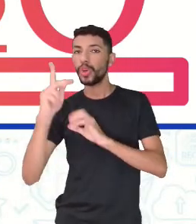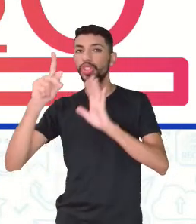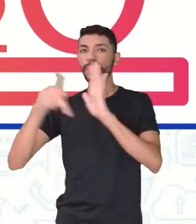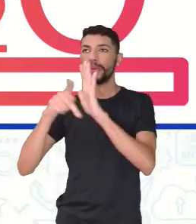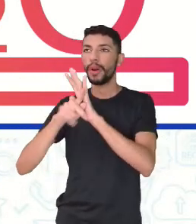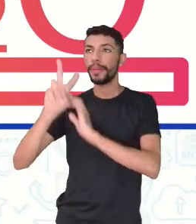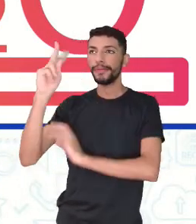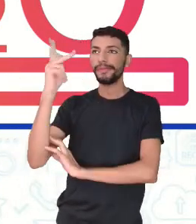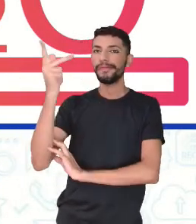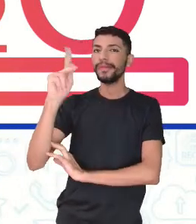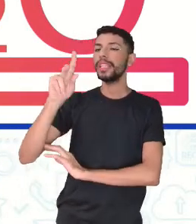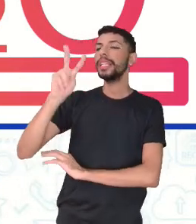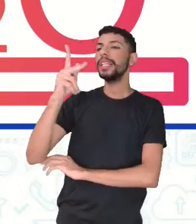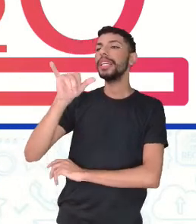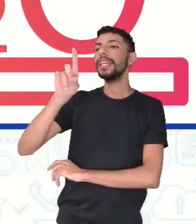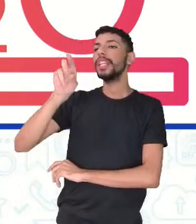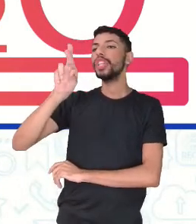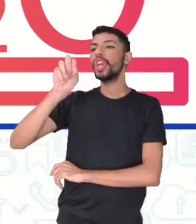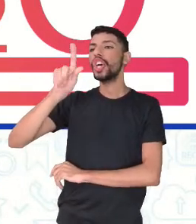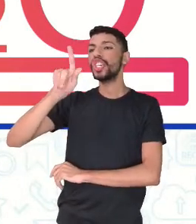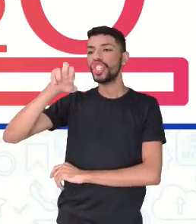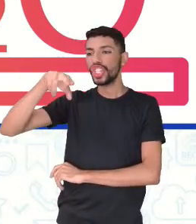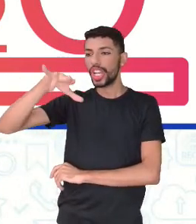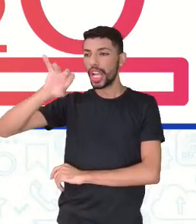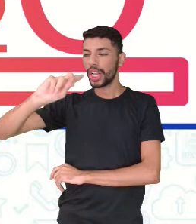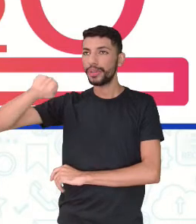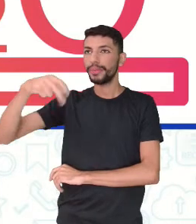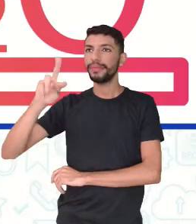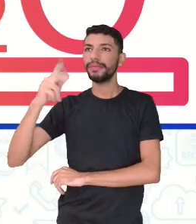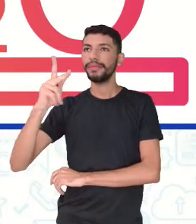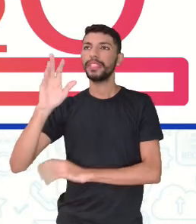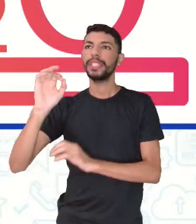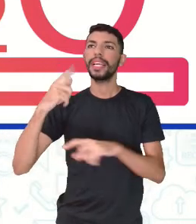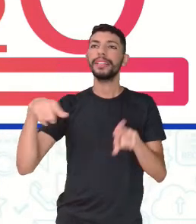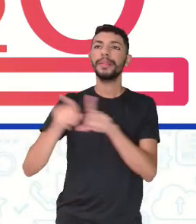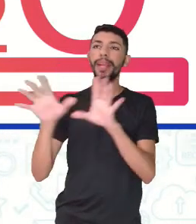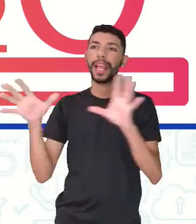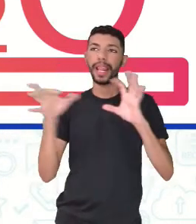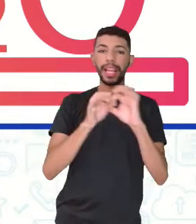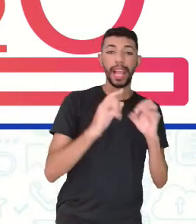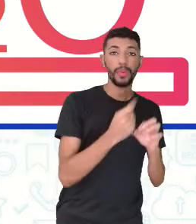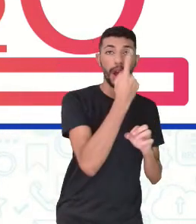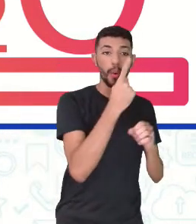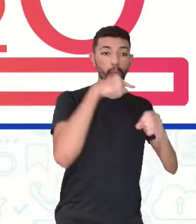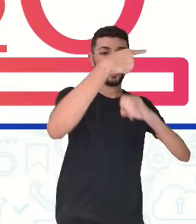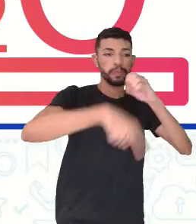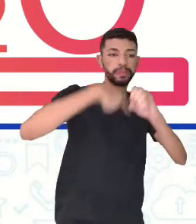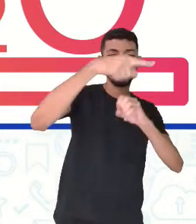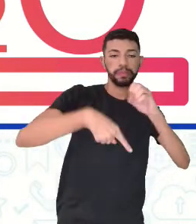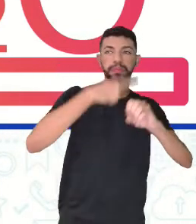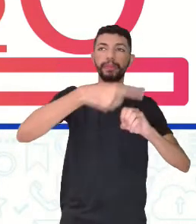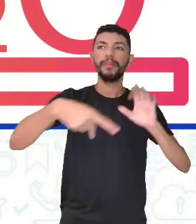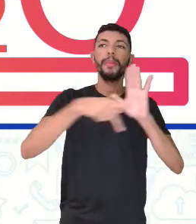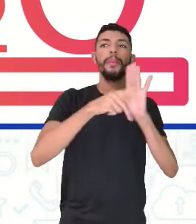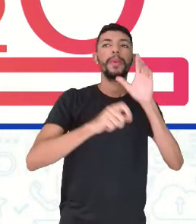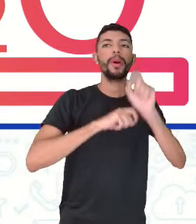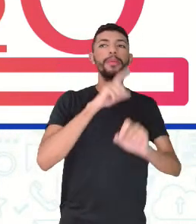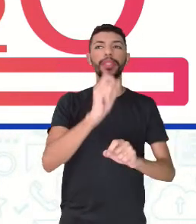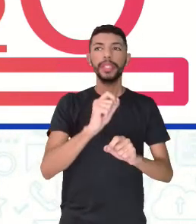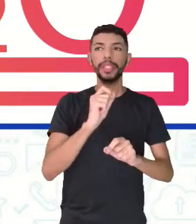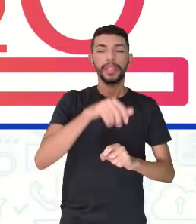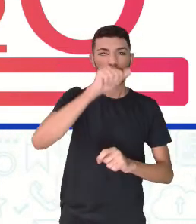oxigênio por meio de ligações químicas, que futuramente vocês vão ficar sabendo que tipo de ligação.